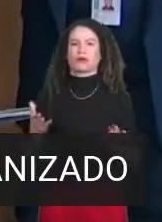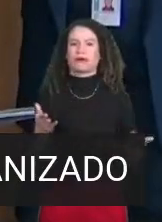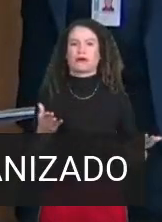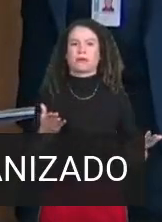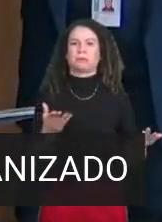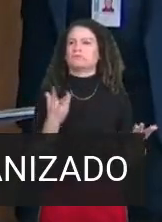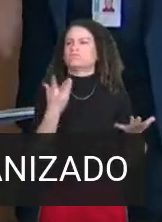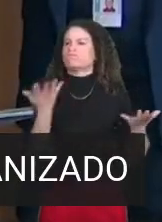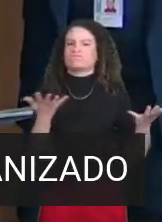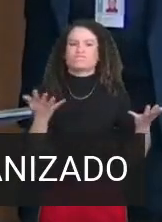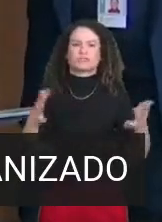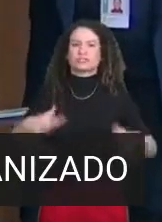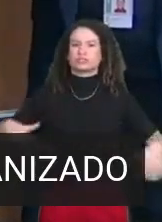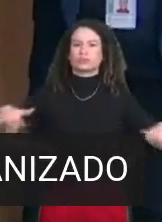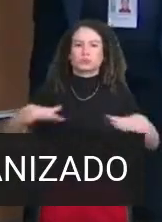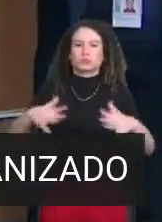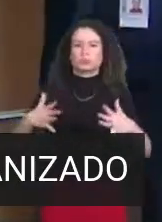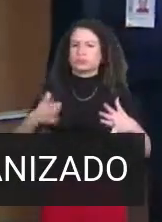Juntando.